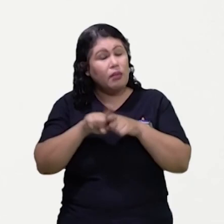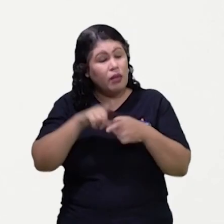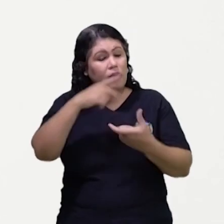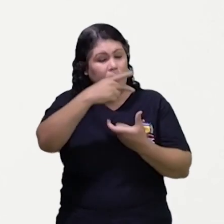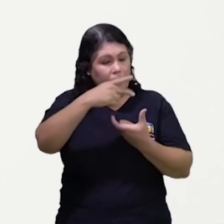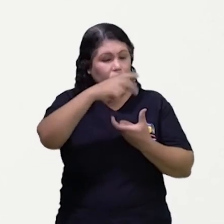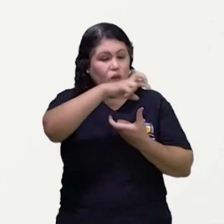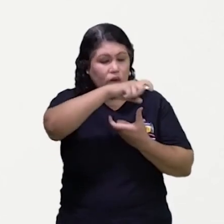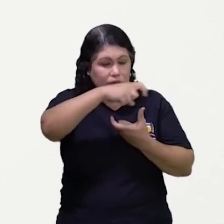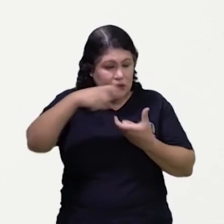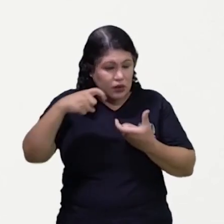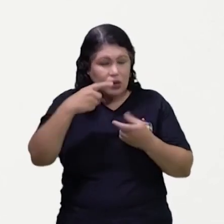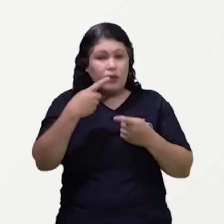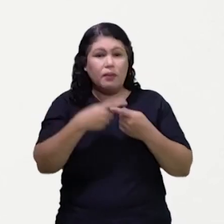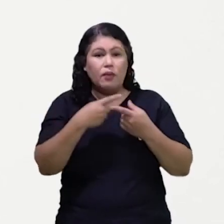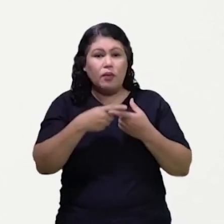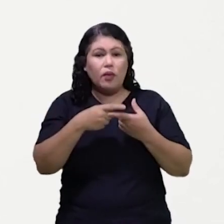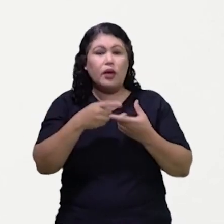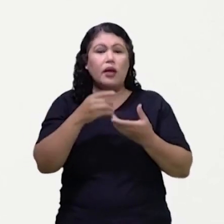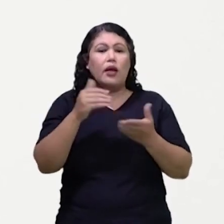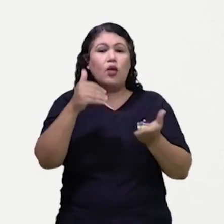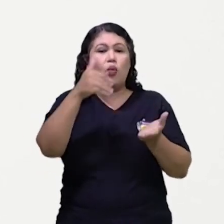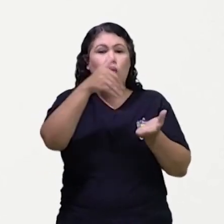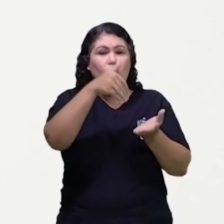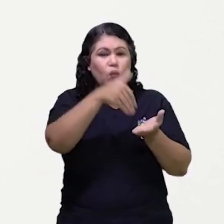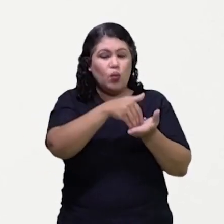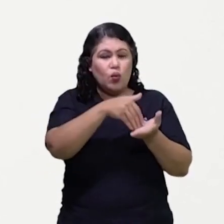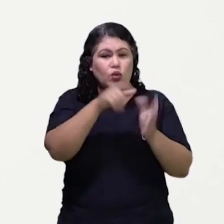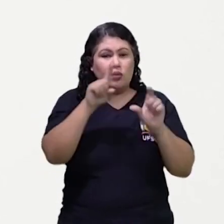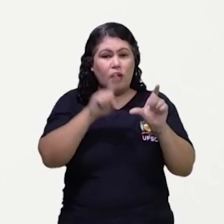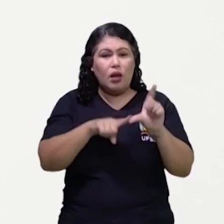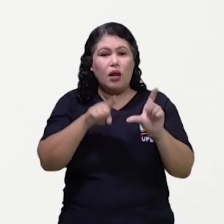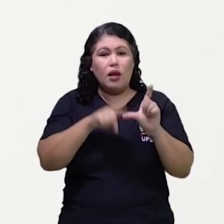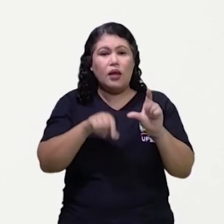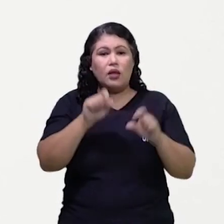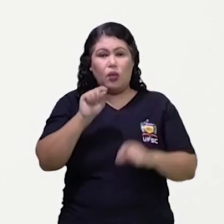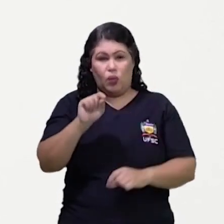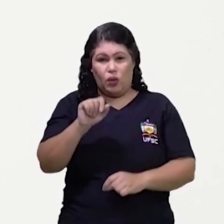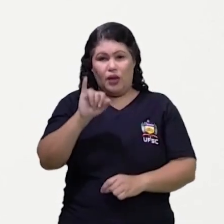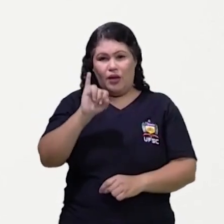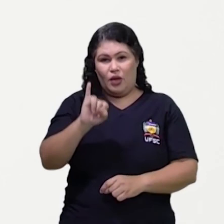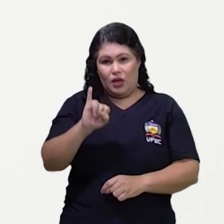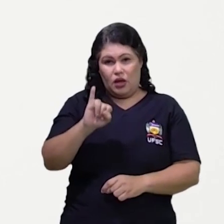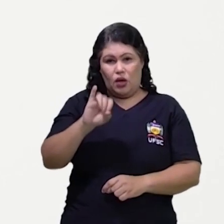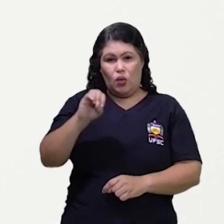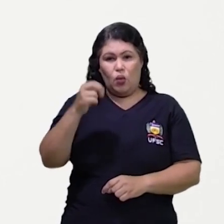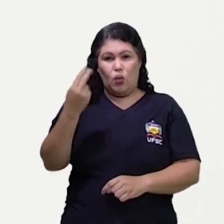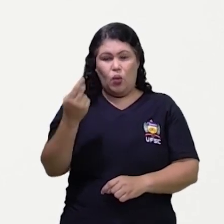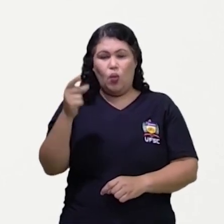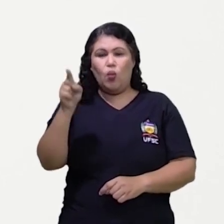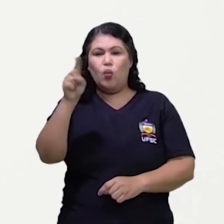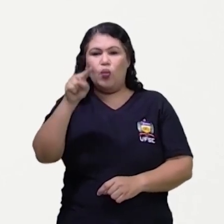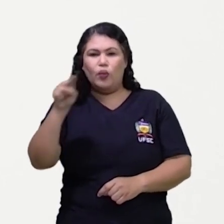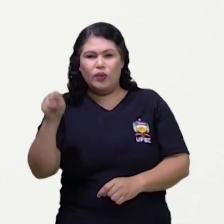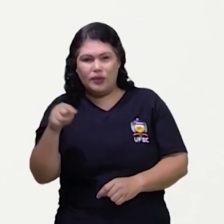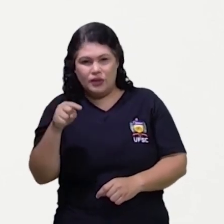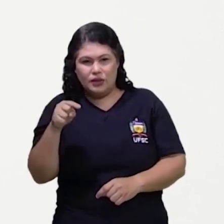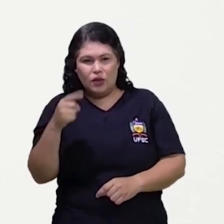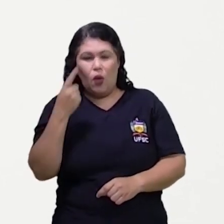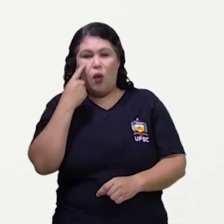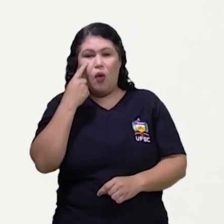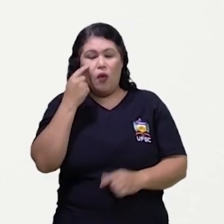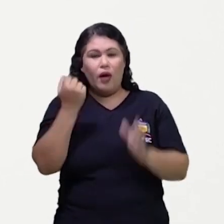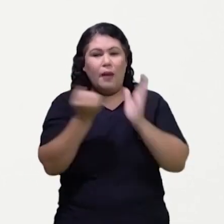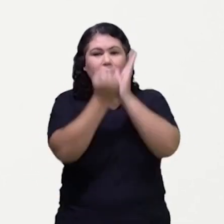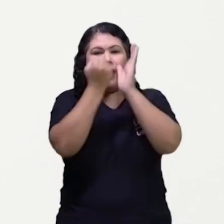Paroxítona terminada em o I, né? Olha aqui, I ou is. Tá vendo que eu sempre costumo deixar